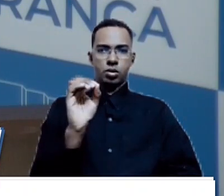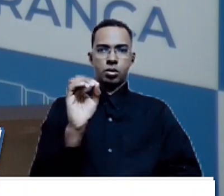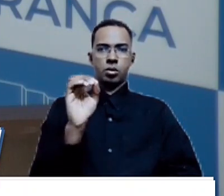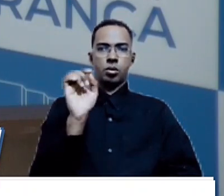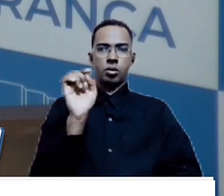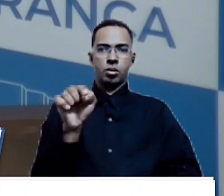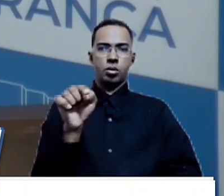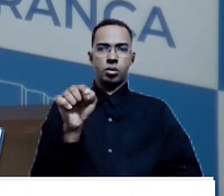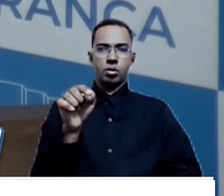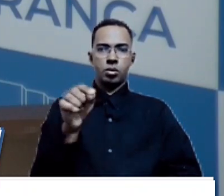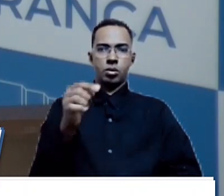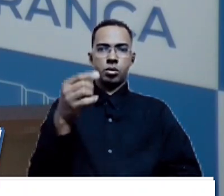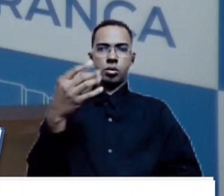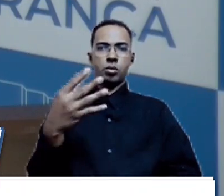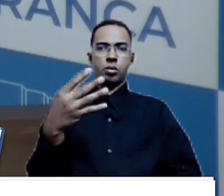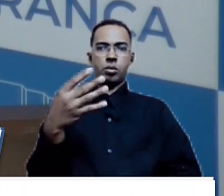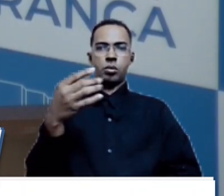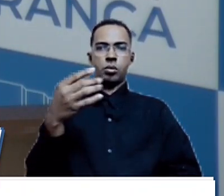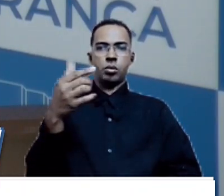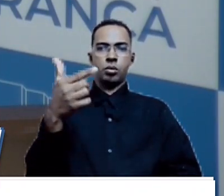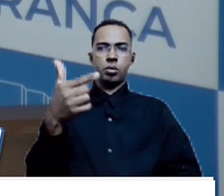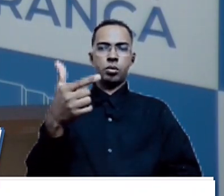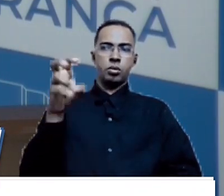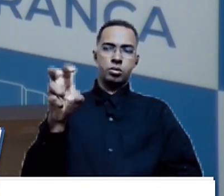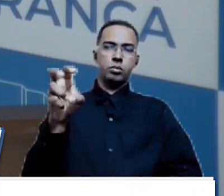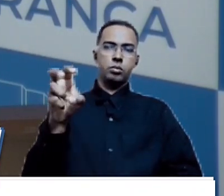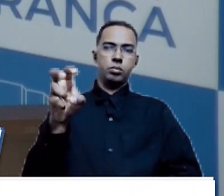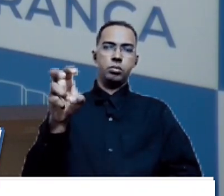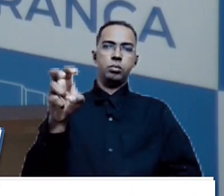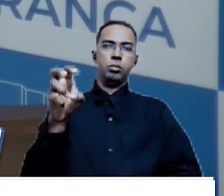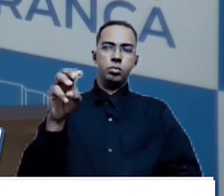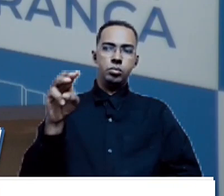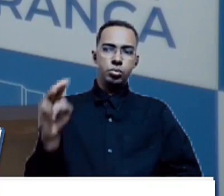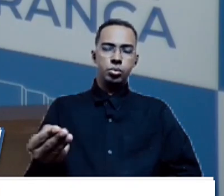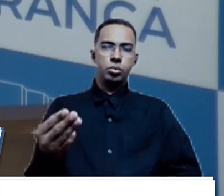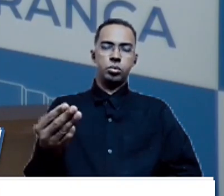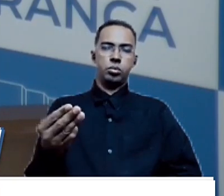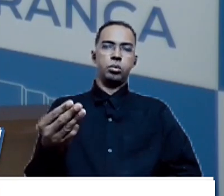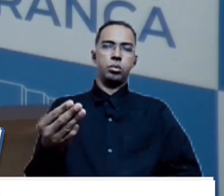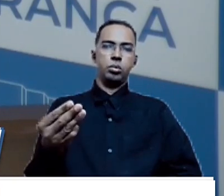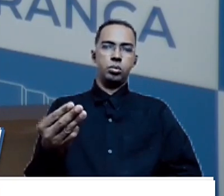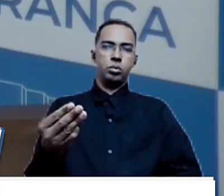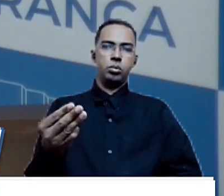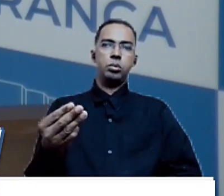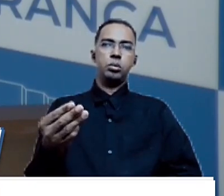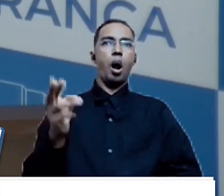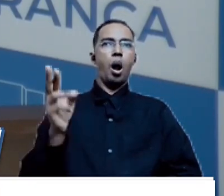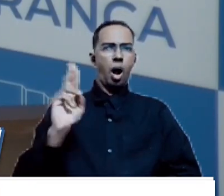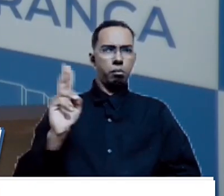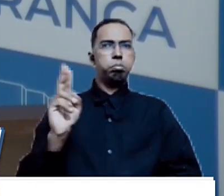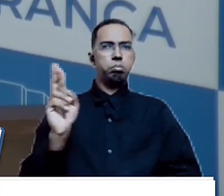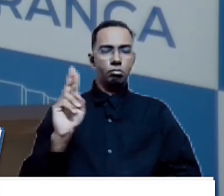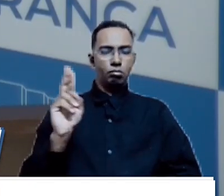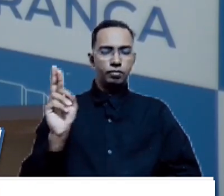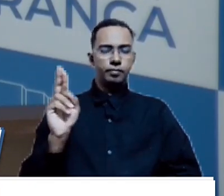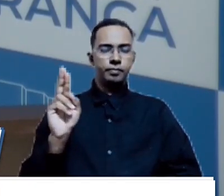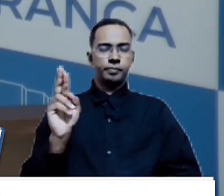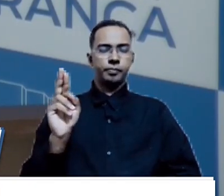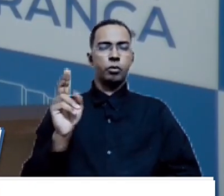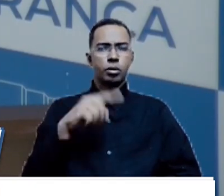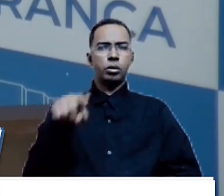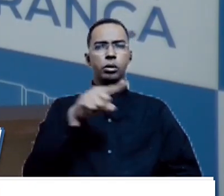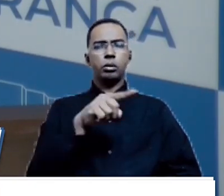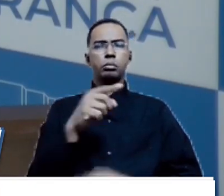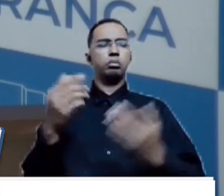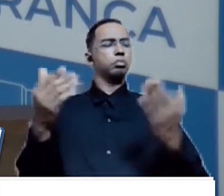460.425 milhões de reais e você faz um comparativo